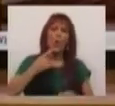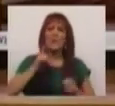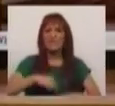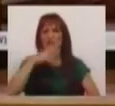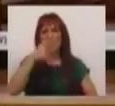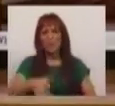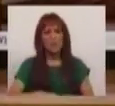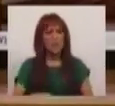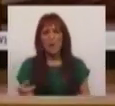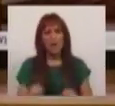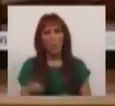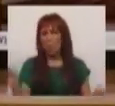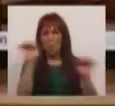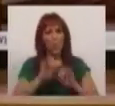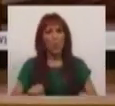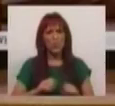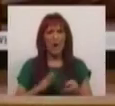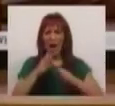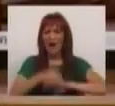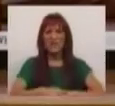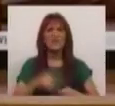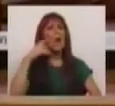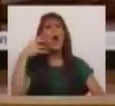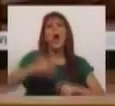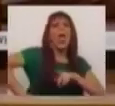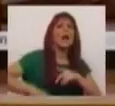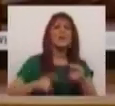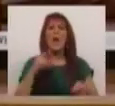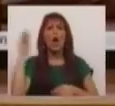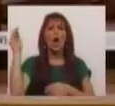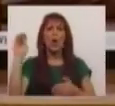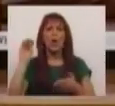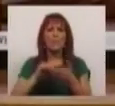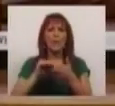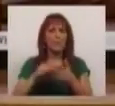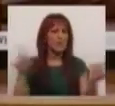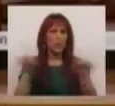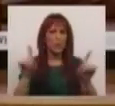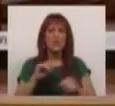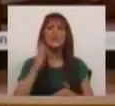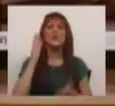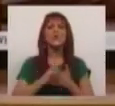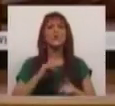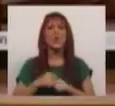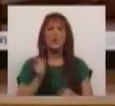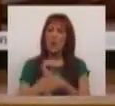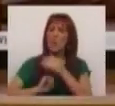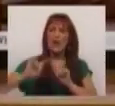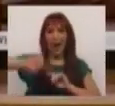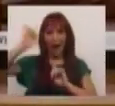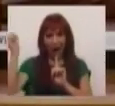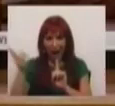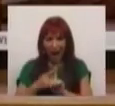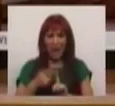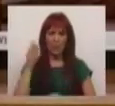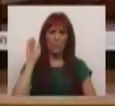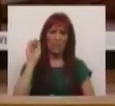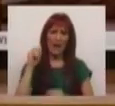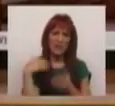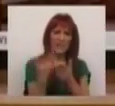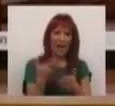repetimos, não haverá acesso indiscriminado a contas bancárias. Trata-se apenas do envio anual por parte dos